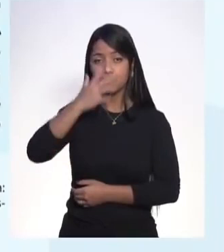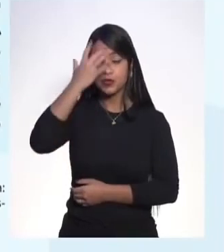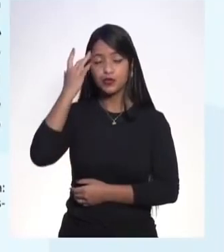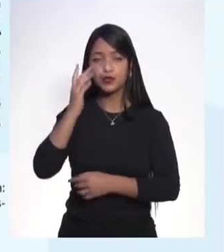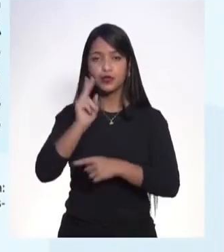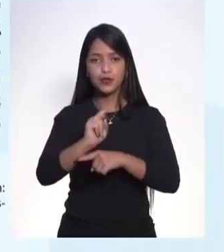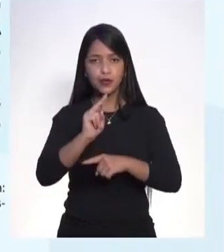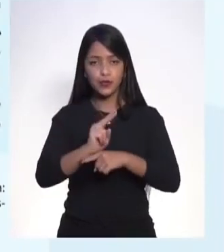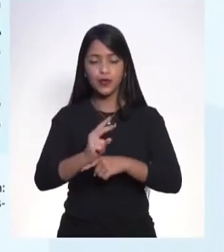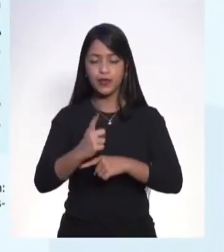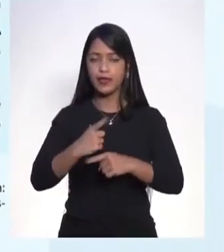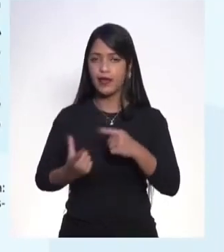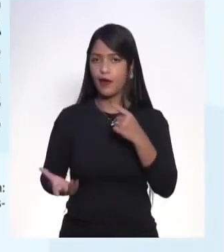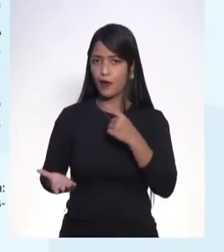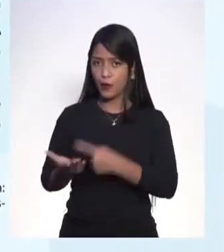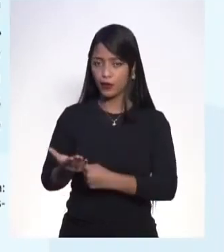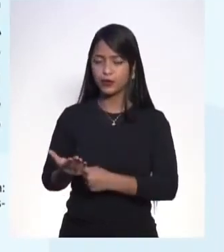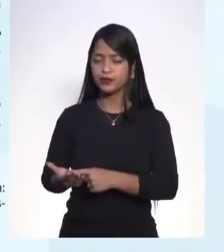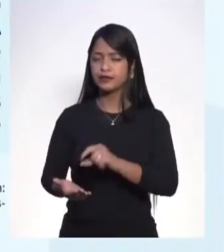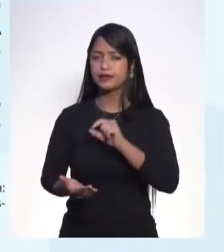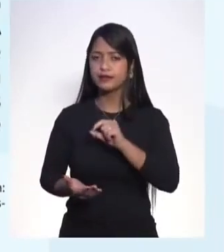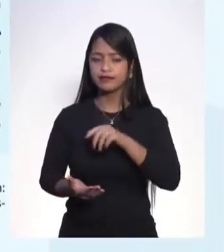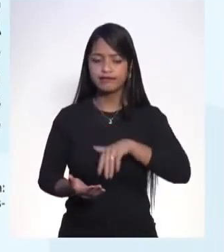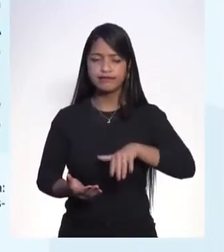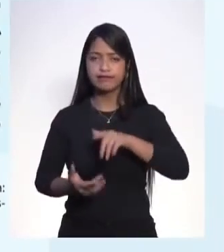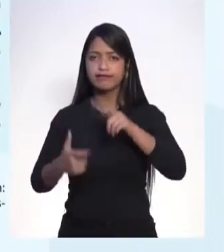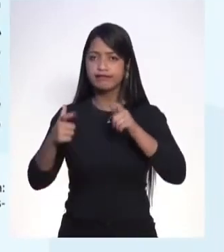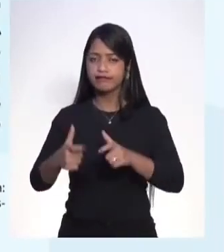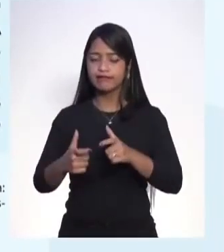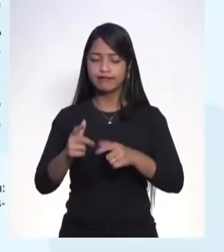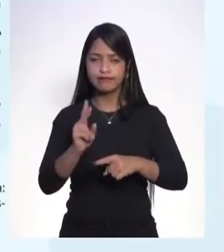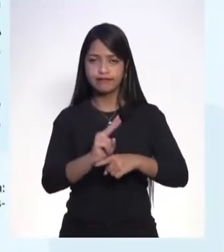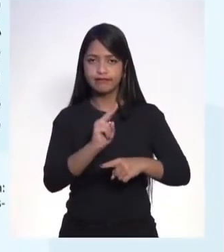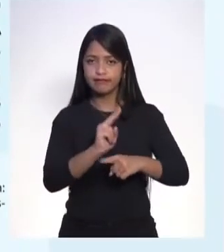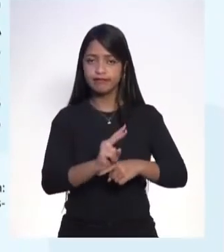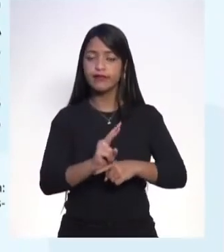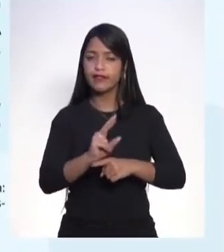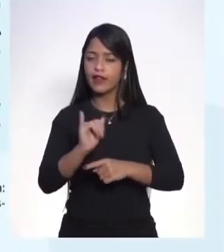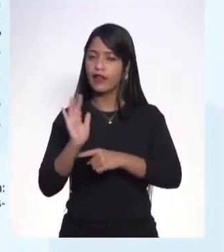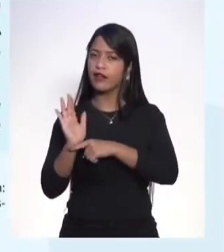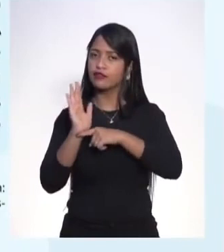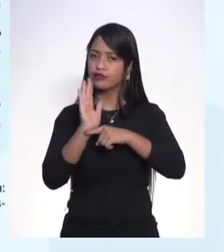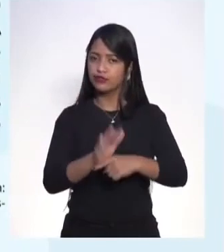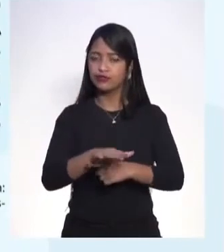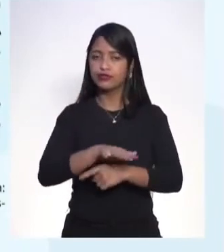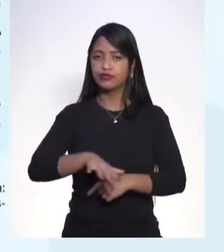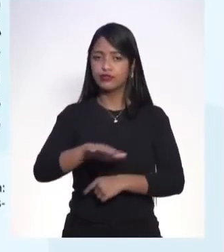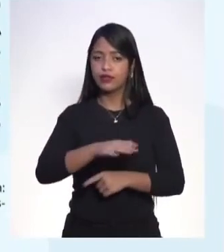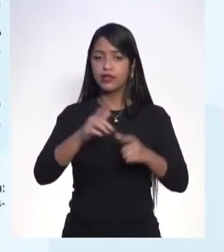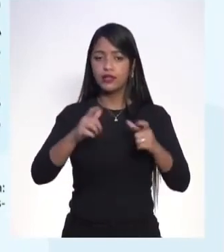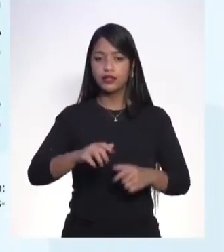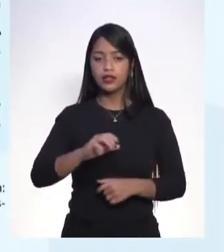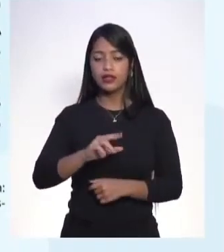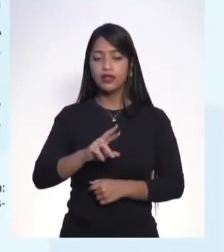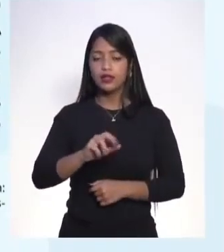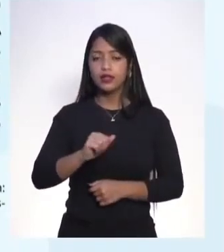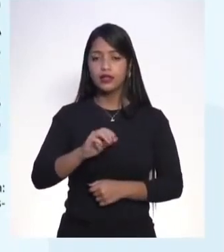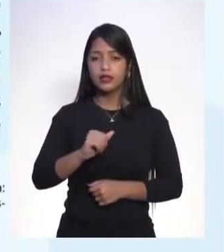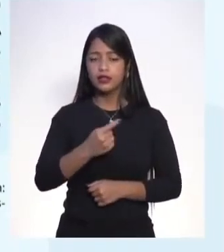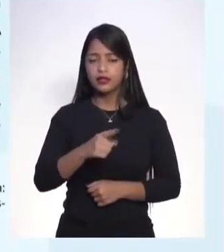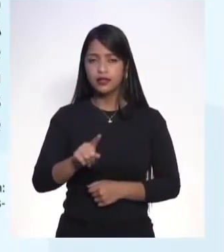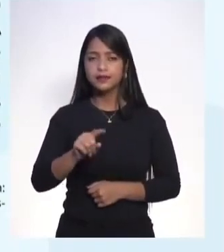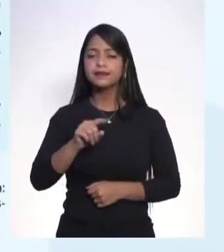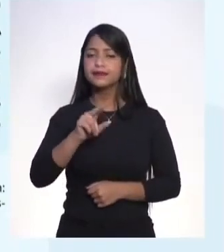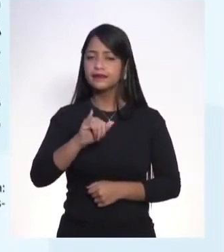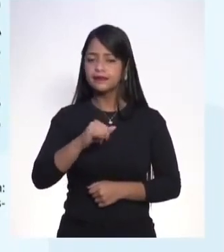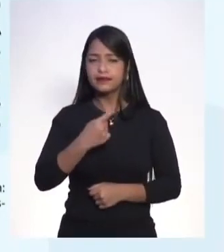ararinha estabelece que todos os criadouros enviem ao refúgio em Curaçá 70% dos filhotes que